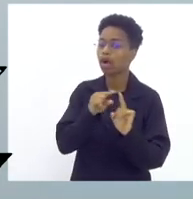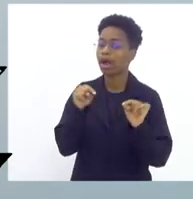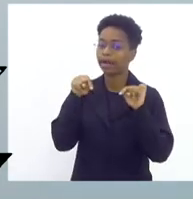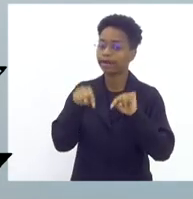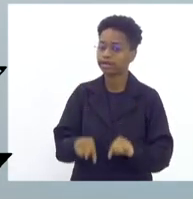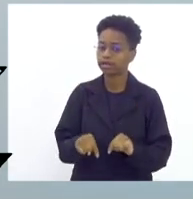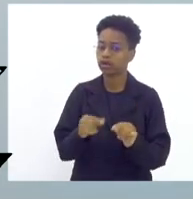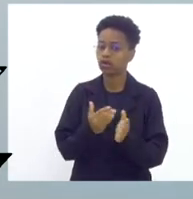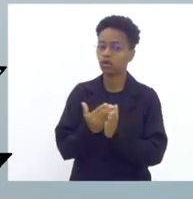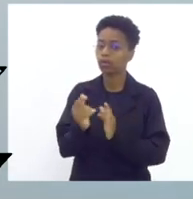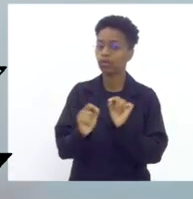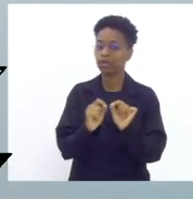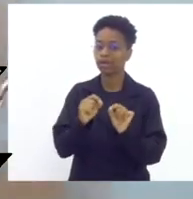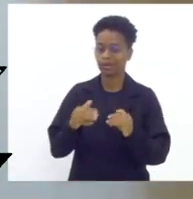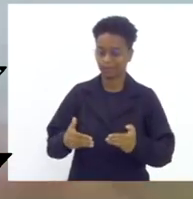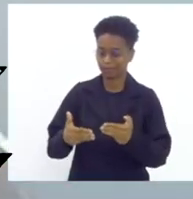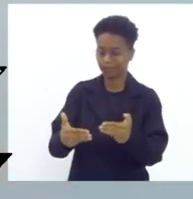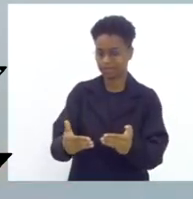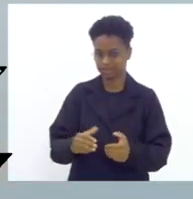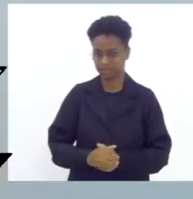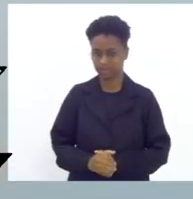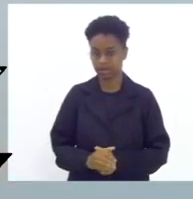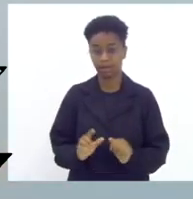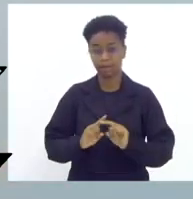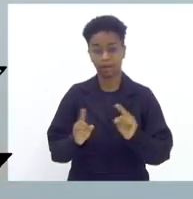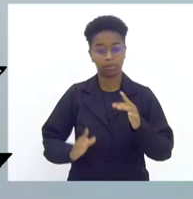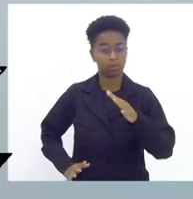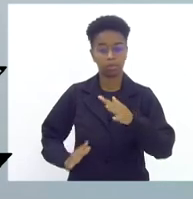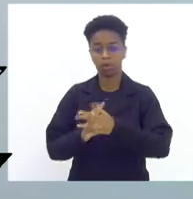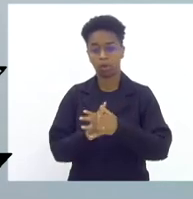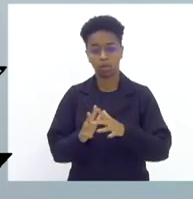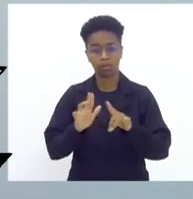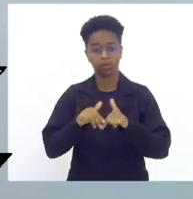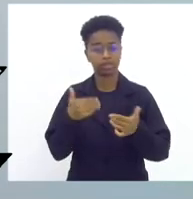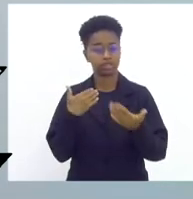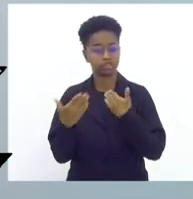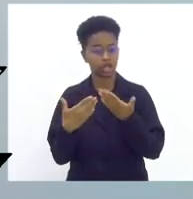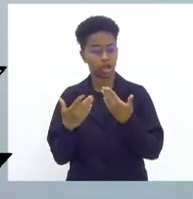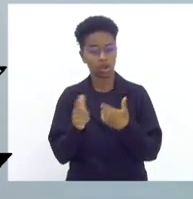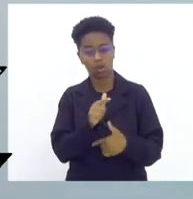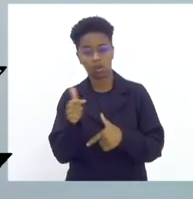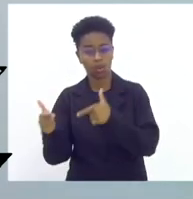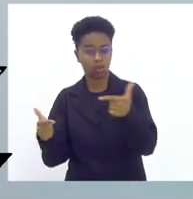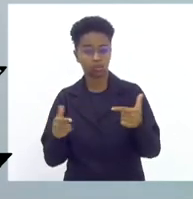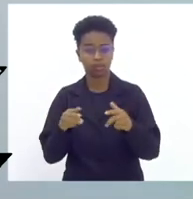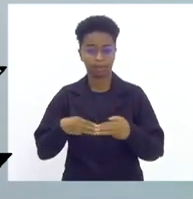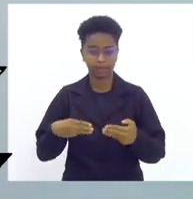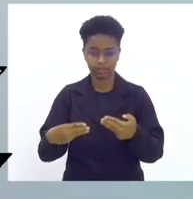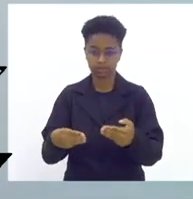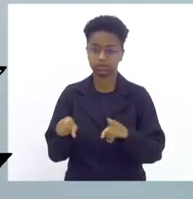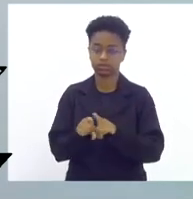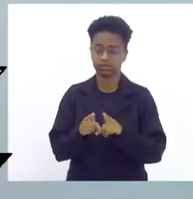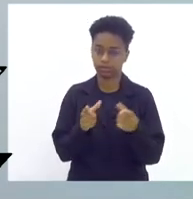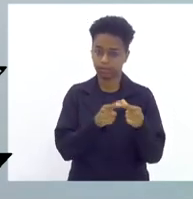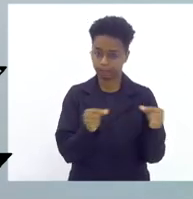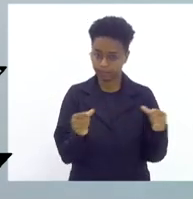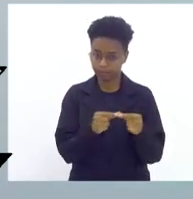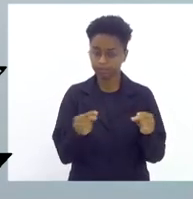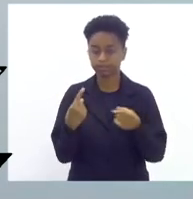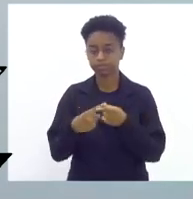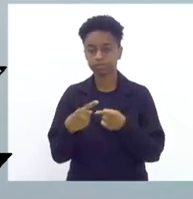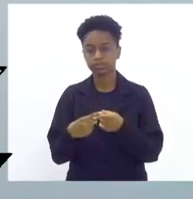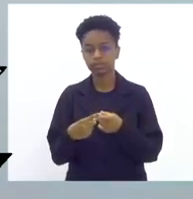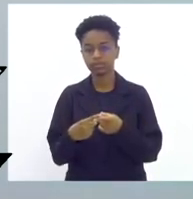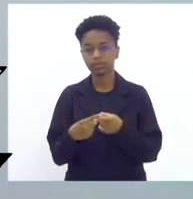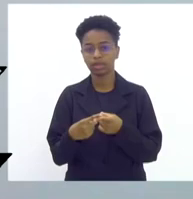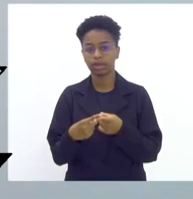dentro começa pelo próprio Ministério mas aí extrapola para um diálogo com os outros Ministérios aqui em Brasília ele passa